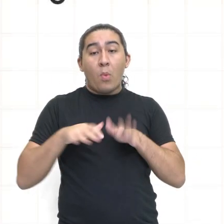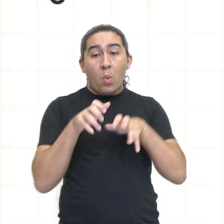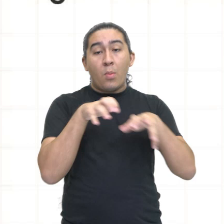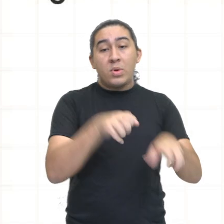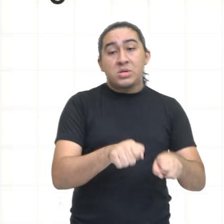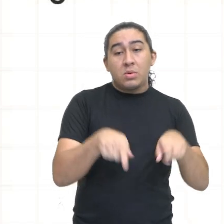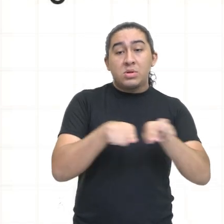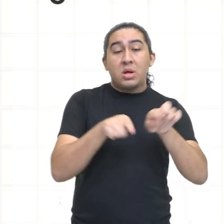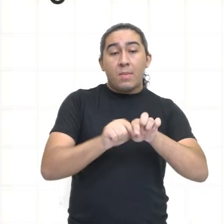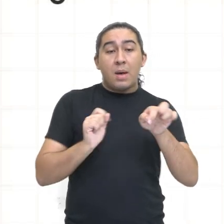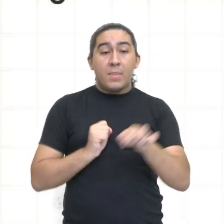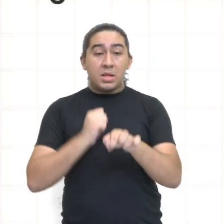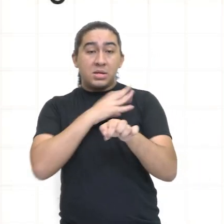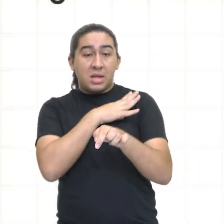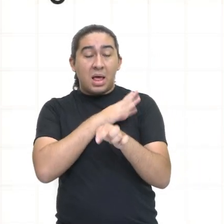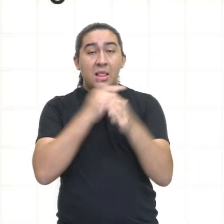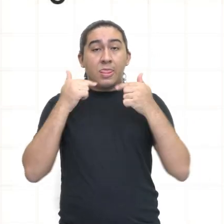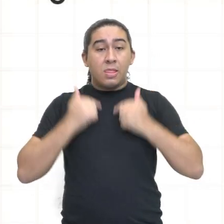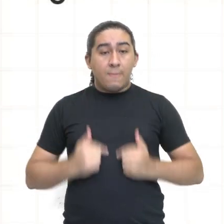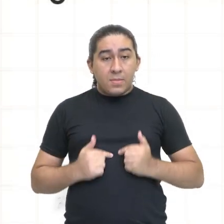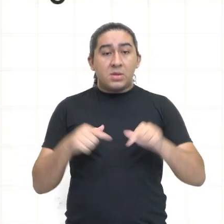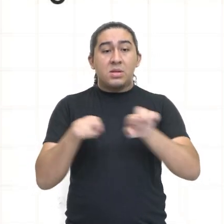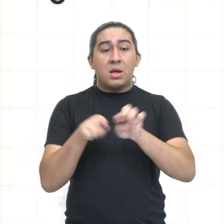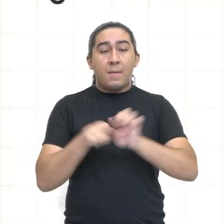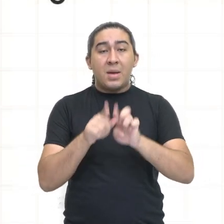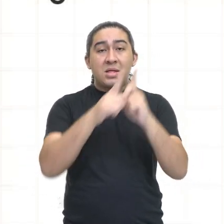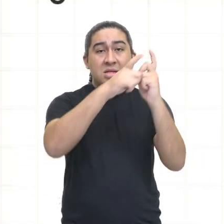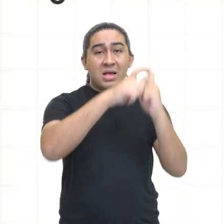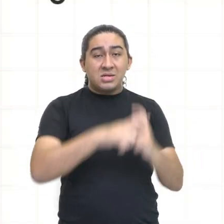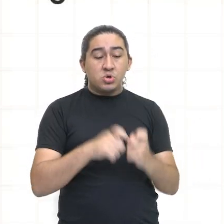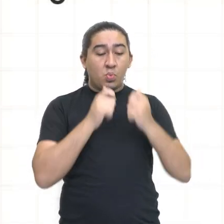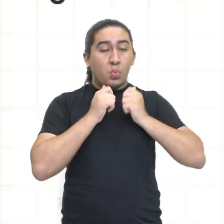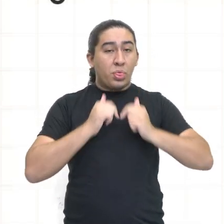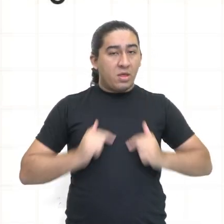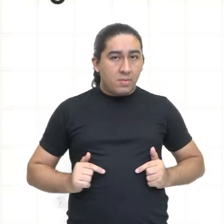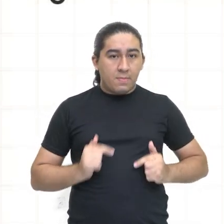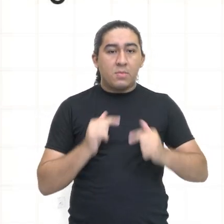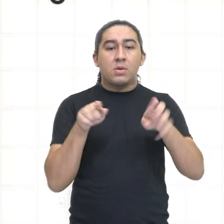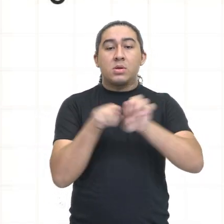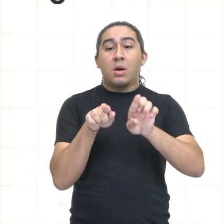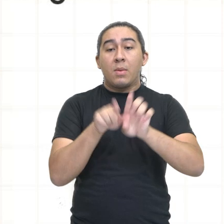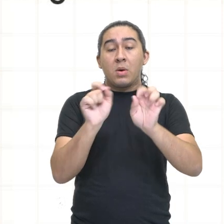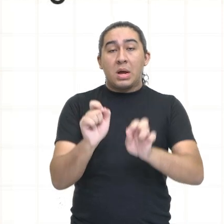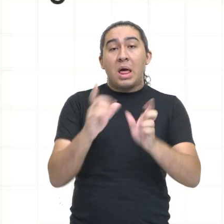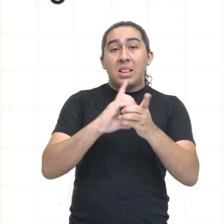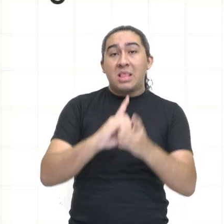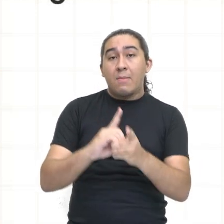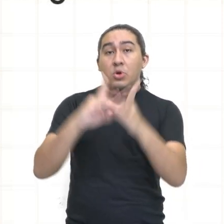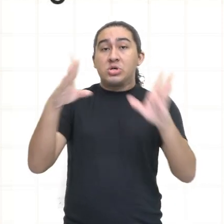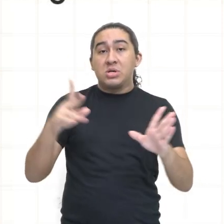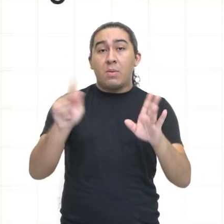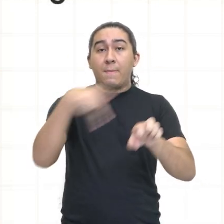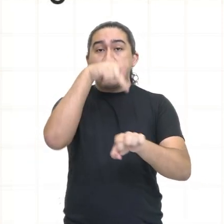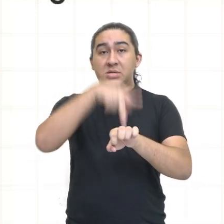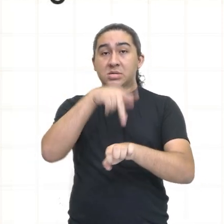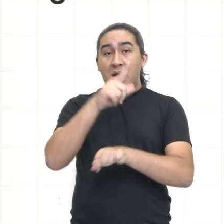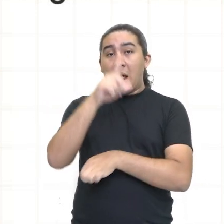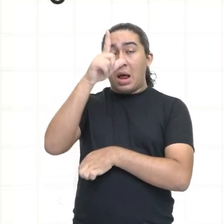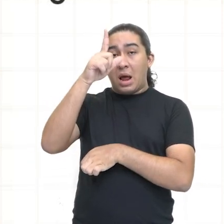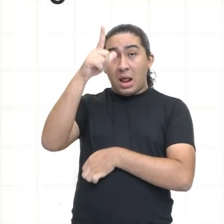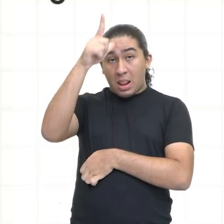ocupação, desmilitarização e desnazificação, e também a democratização da